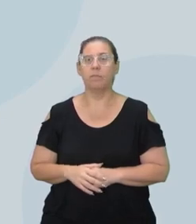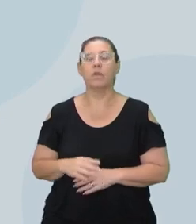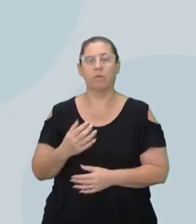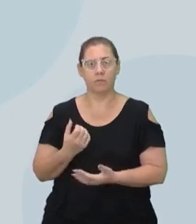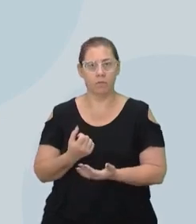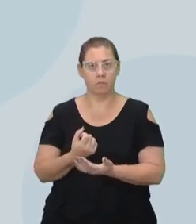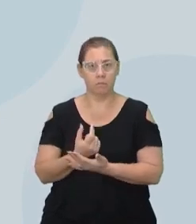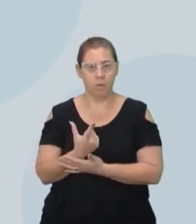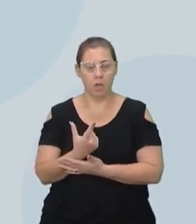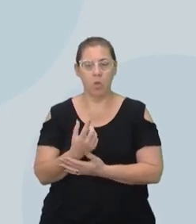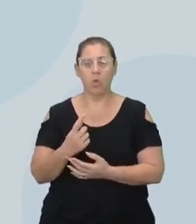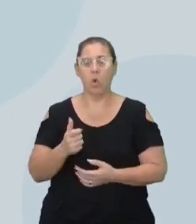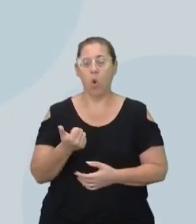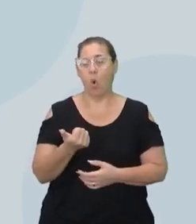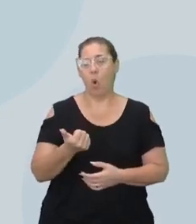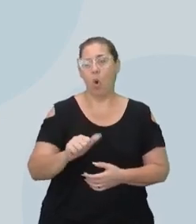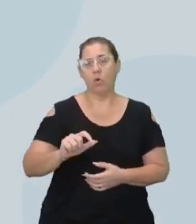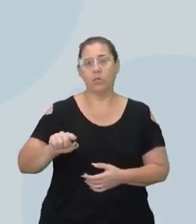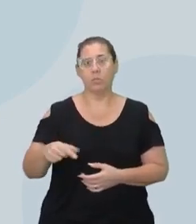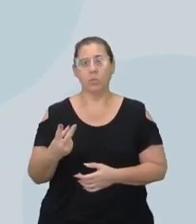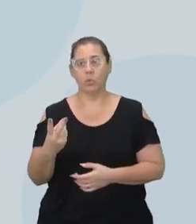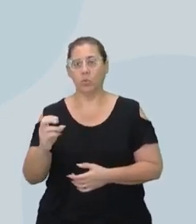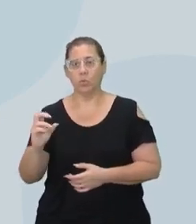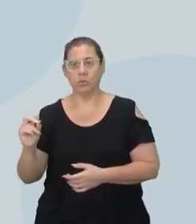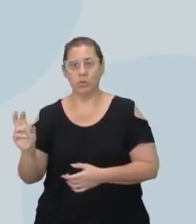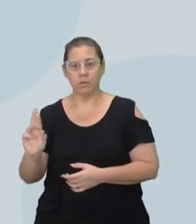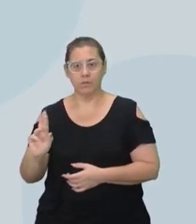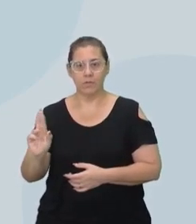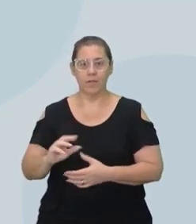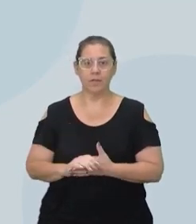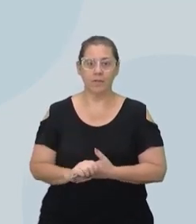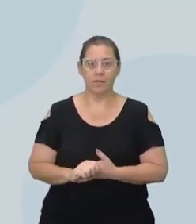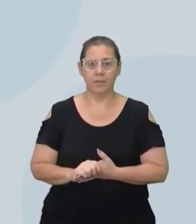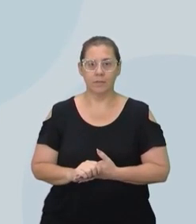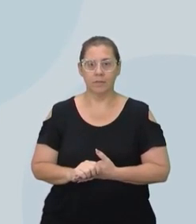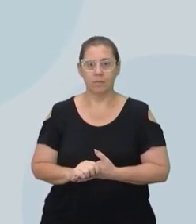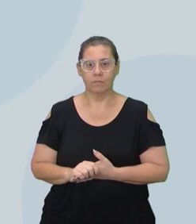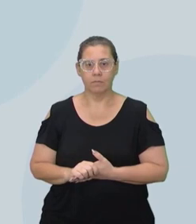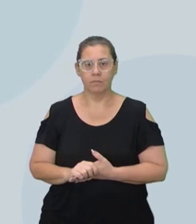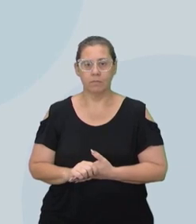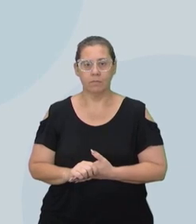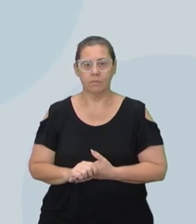vai ser cobrado ao total 11.200. Alternativa